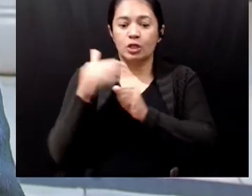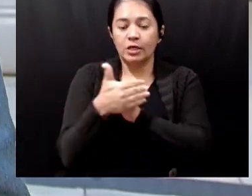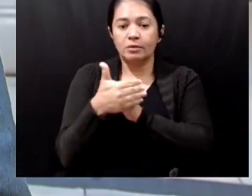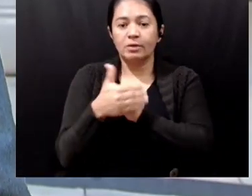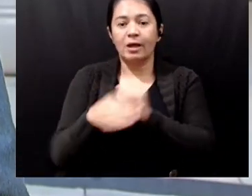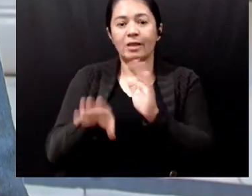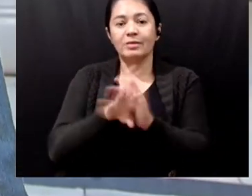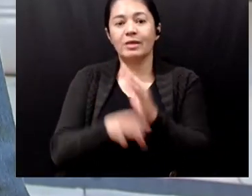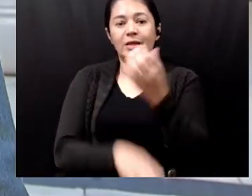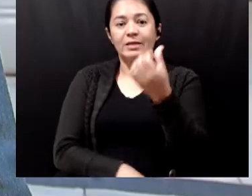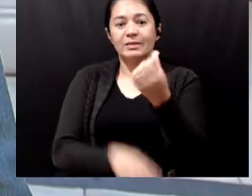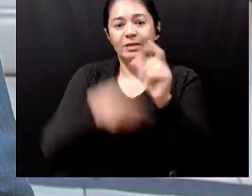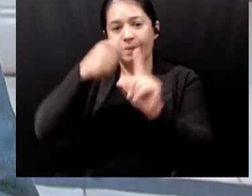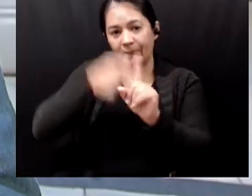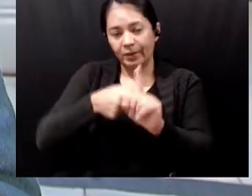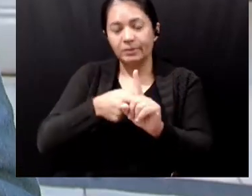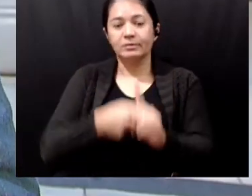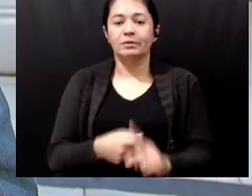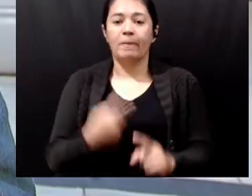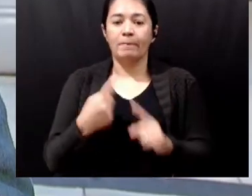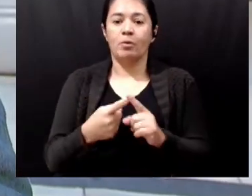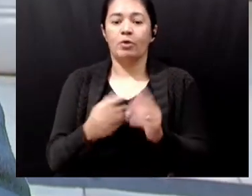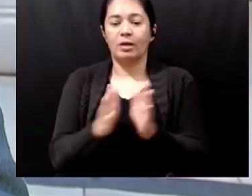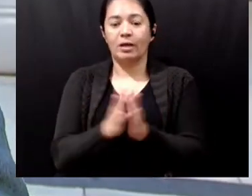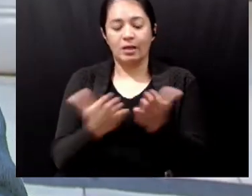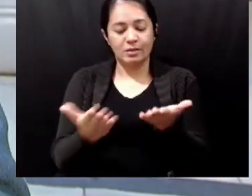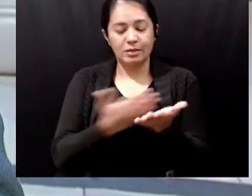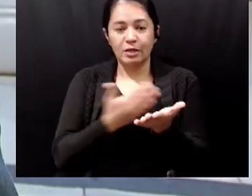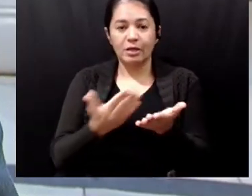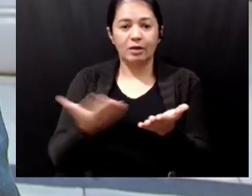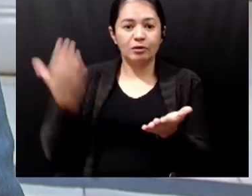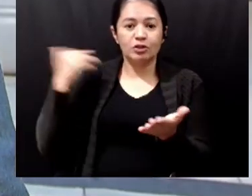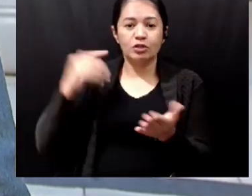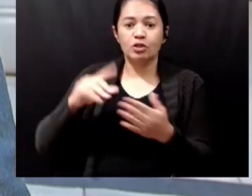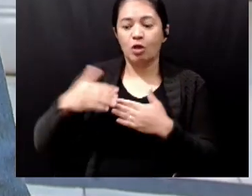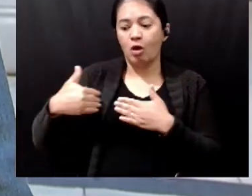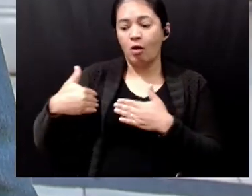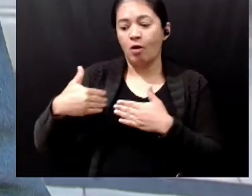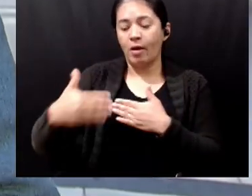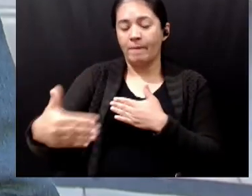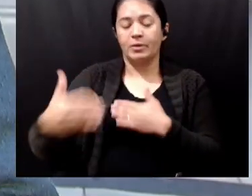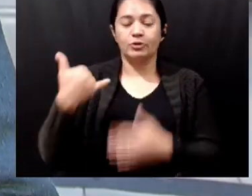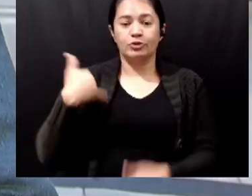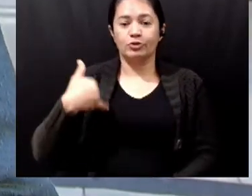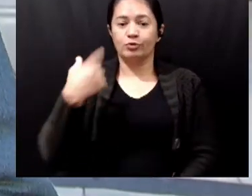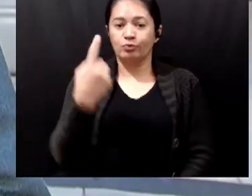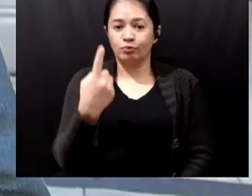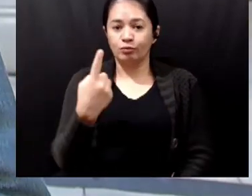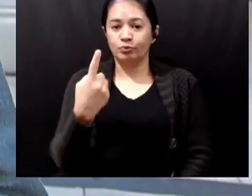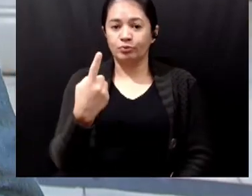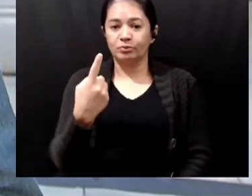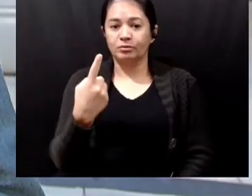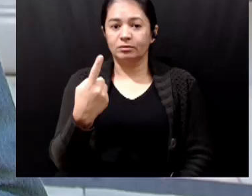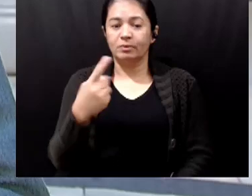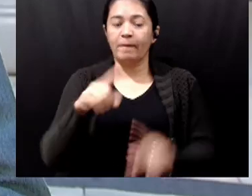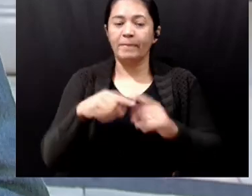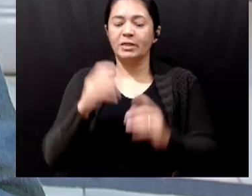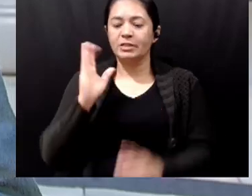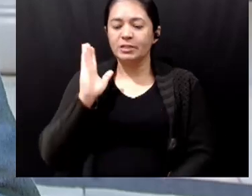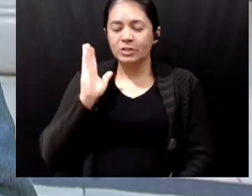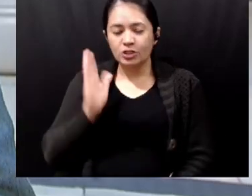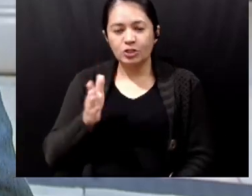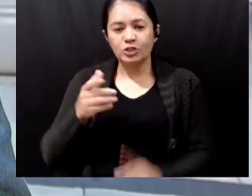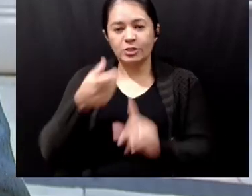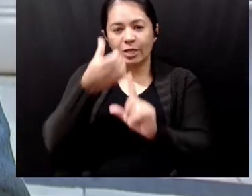no calendário anterior ela só vacinava depois de 1 ano de idade. Então, vacinando aos 6 meses, a gente já começa a dar alguma